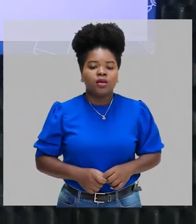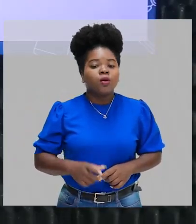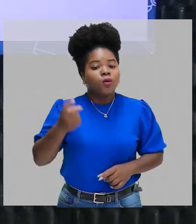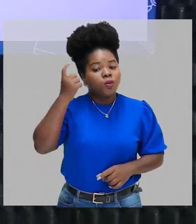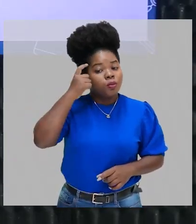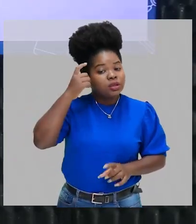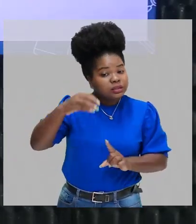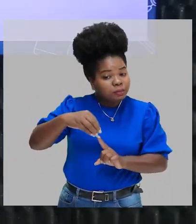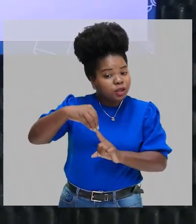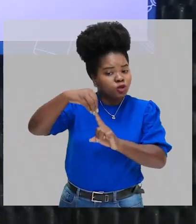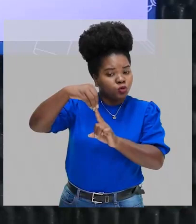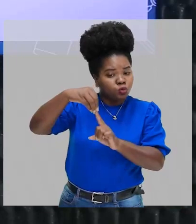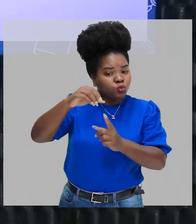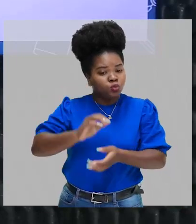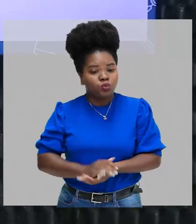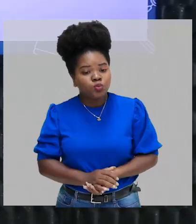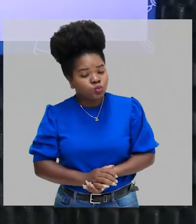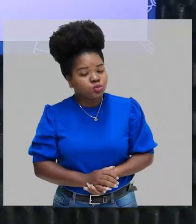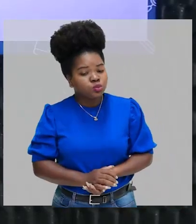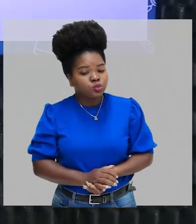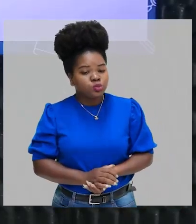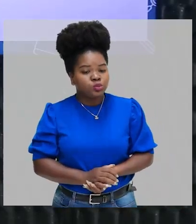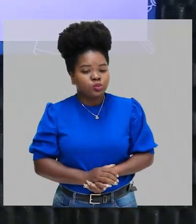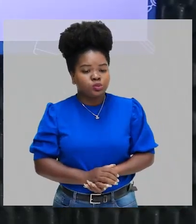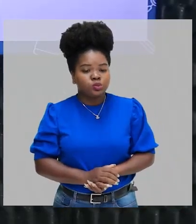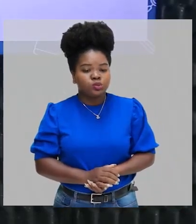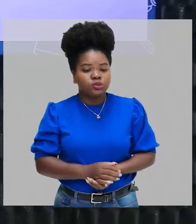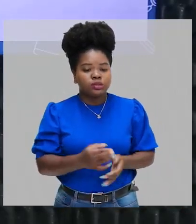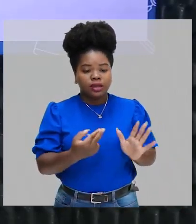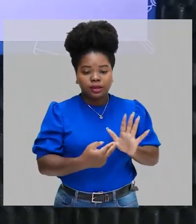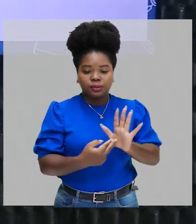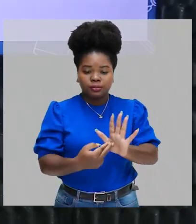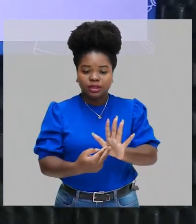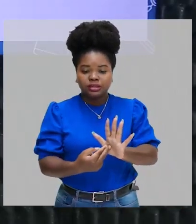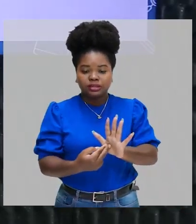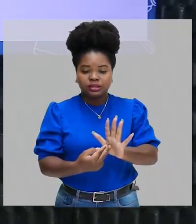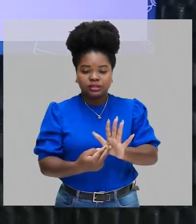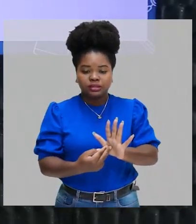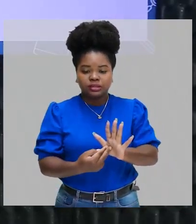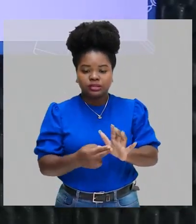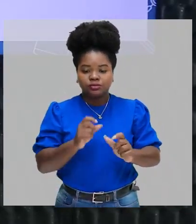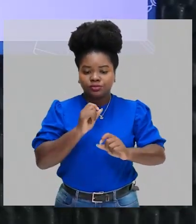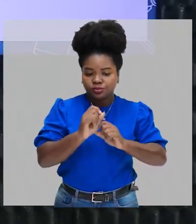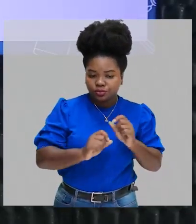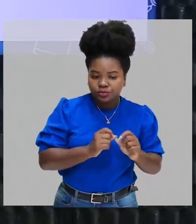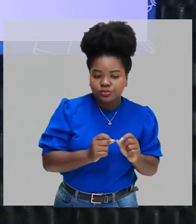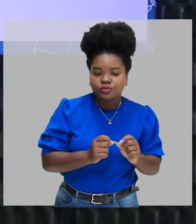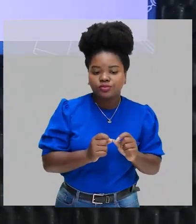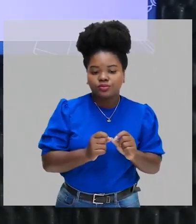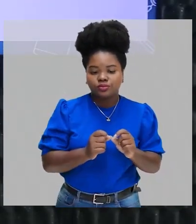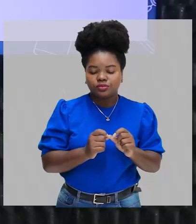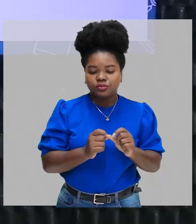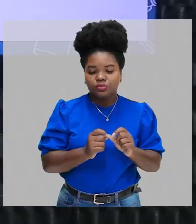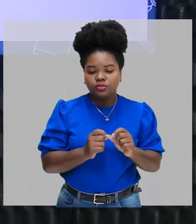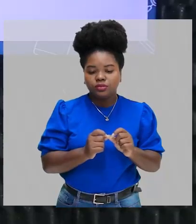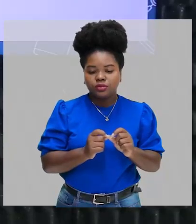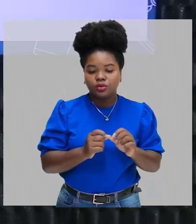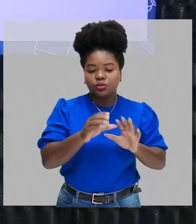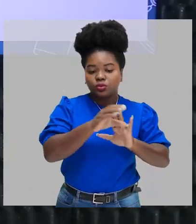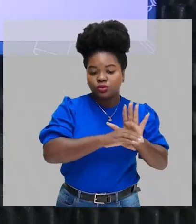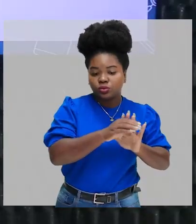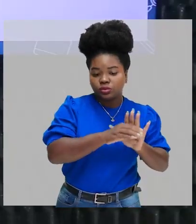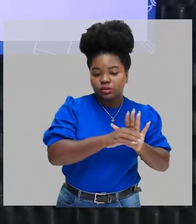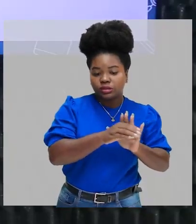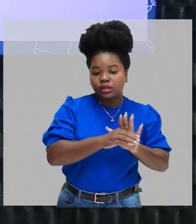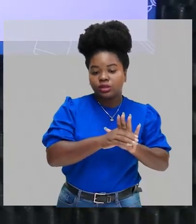reproduz de forma ideológica a lógica do capitalismo, porque naturaliza a existência